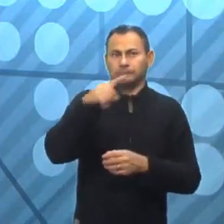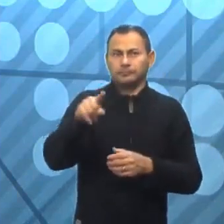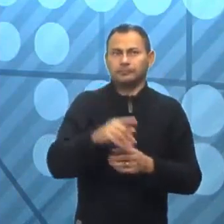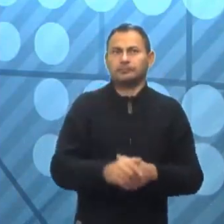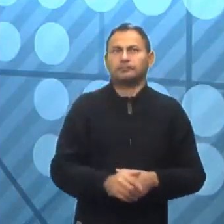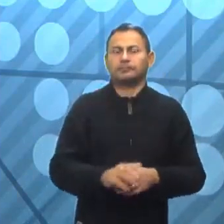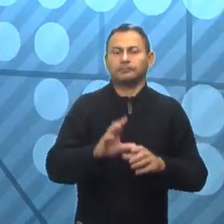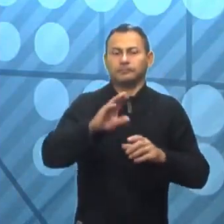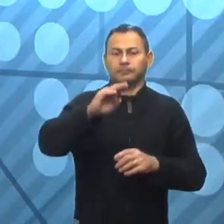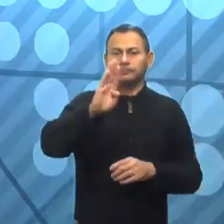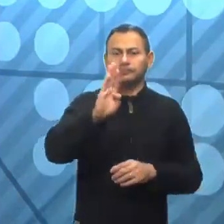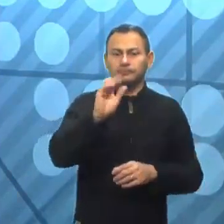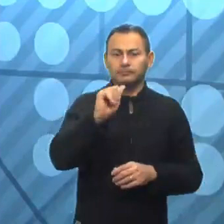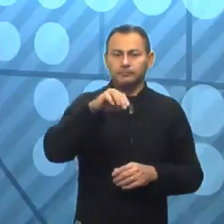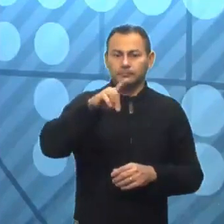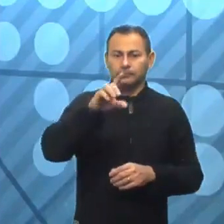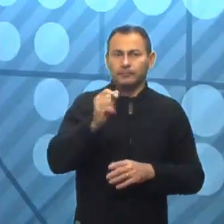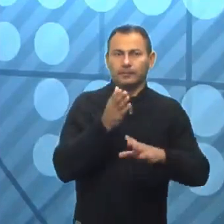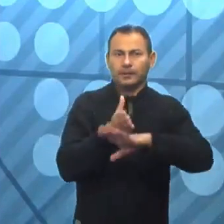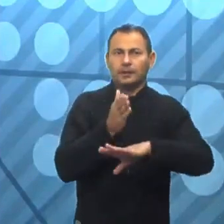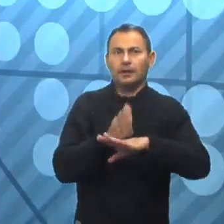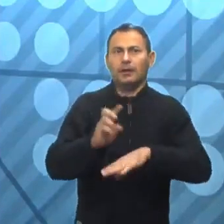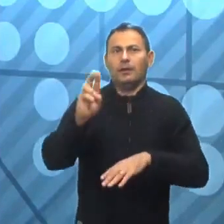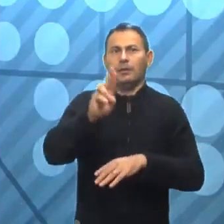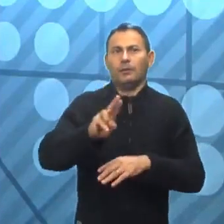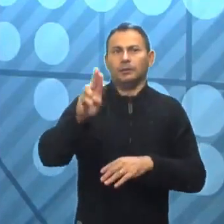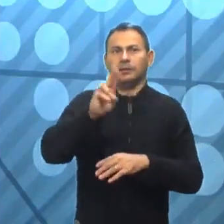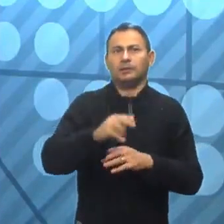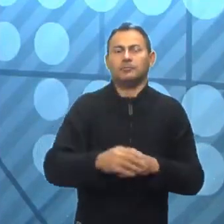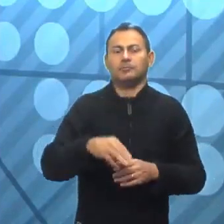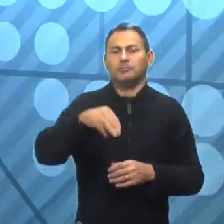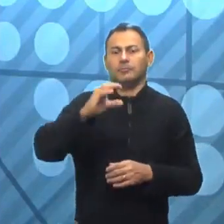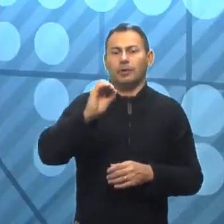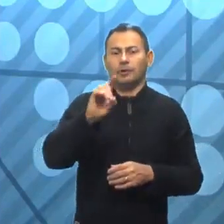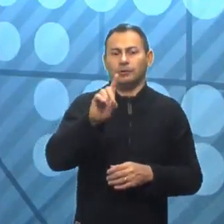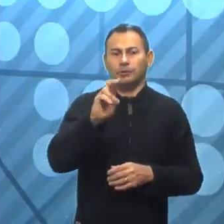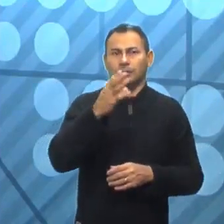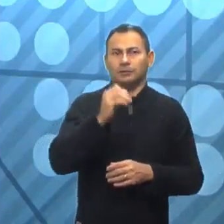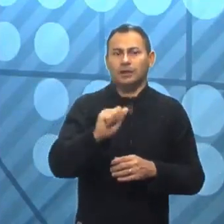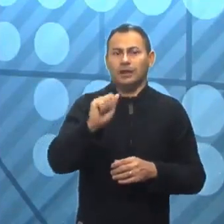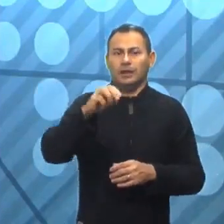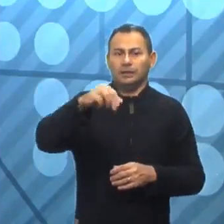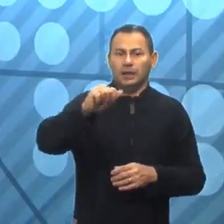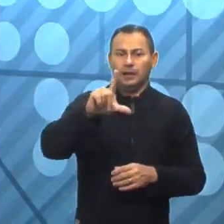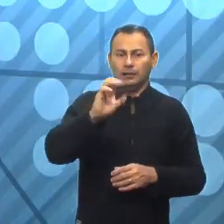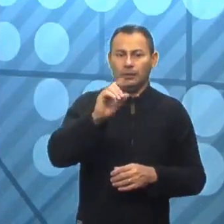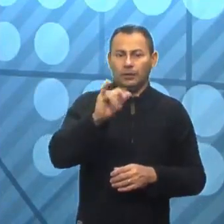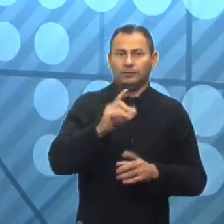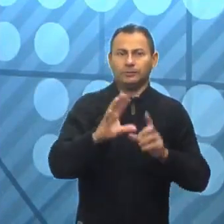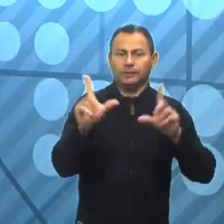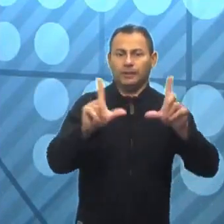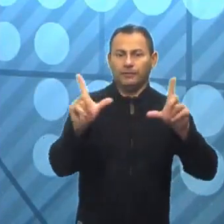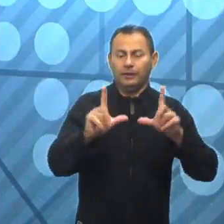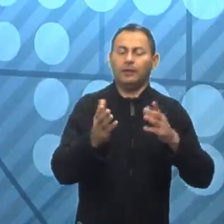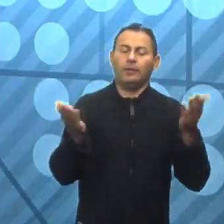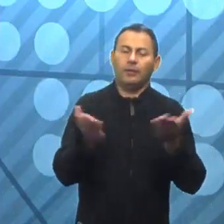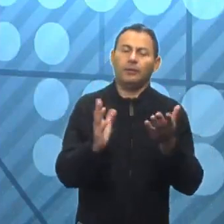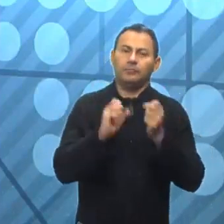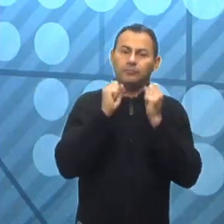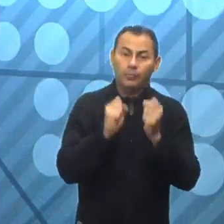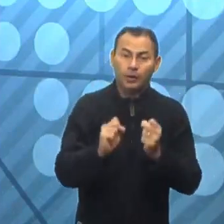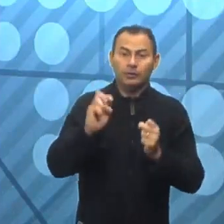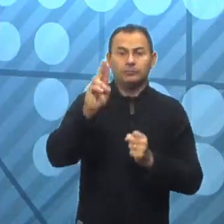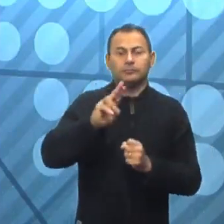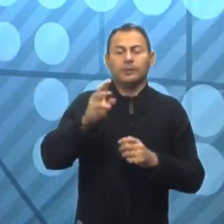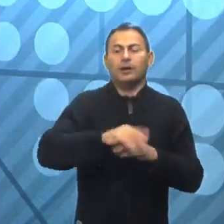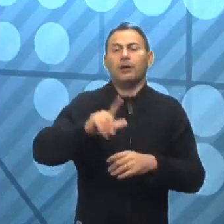e aquela banda de frequência que era utilizada para modulação analógica, para TV analógica, hoje em dia pode ser